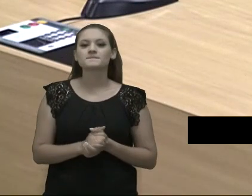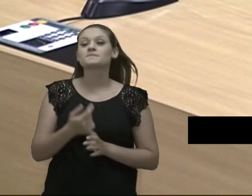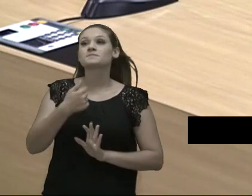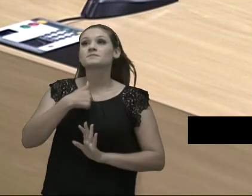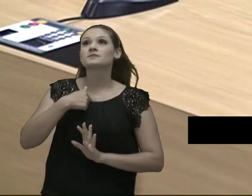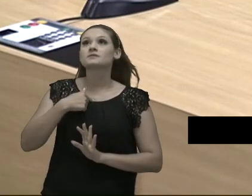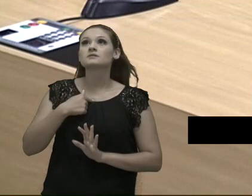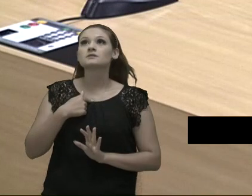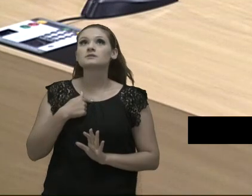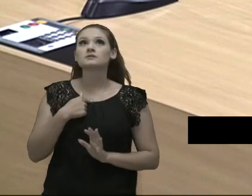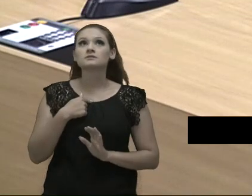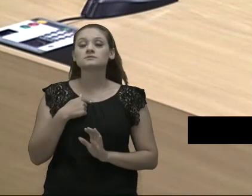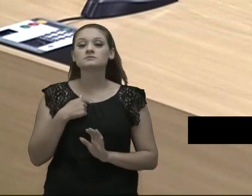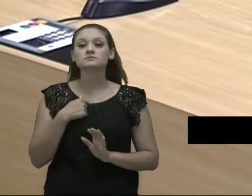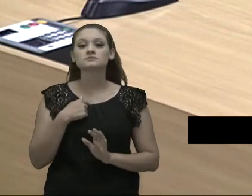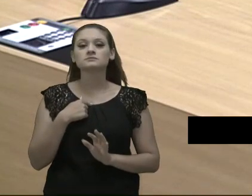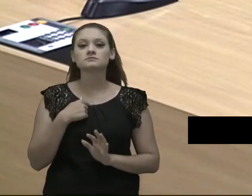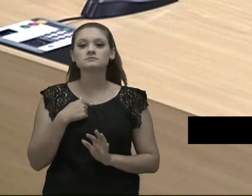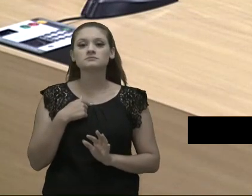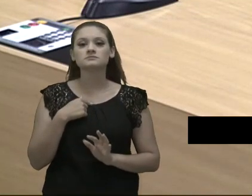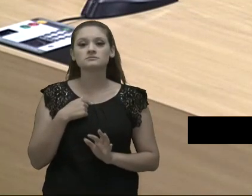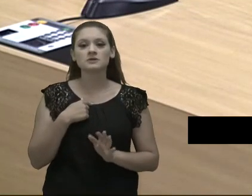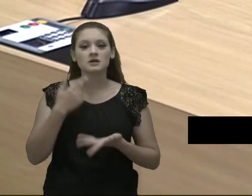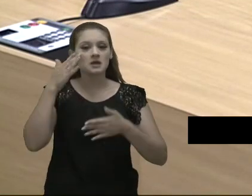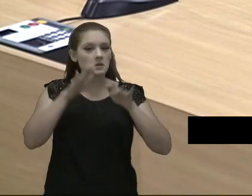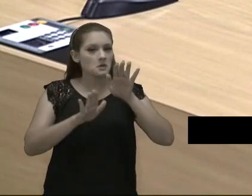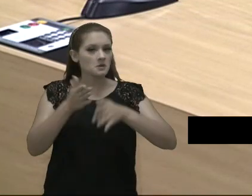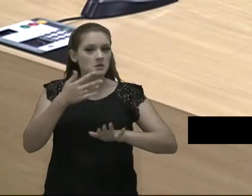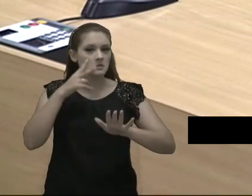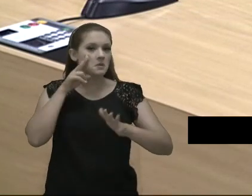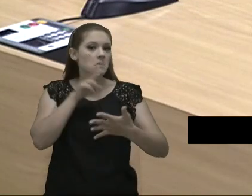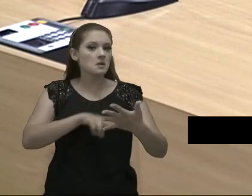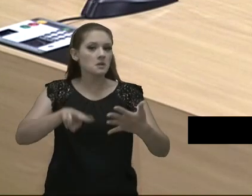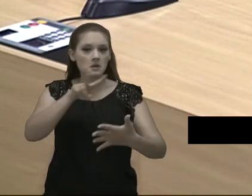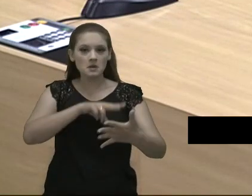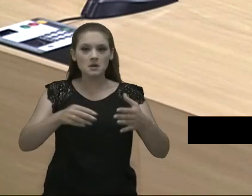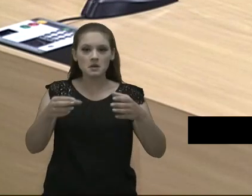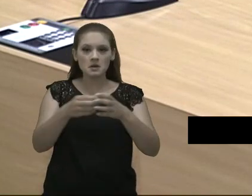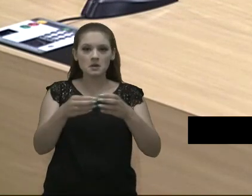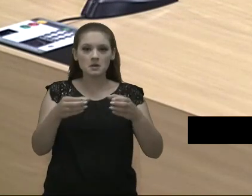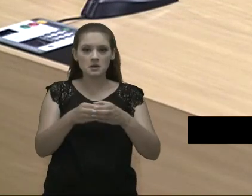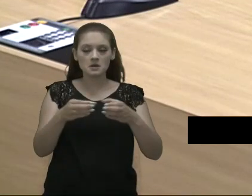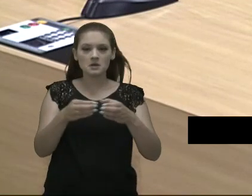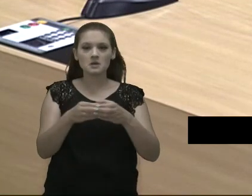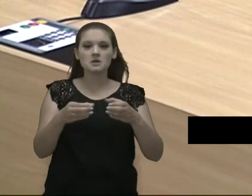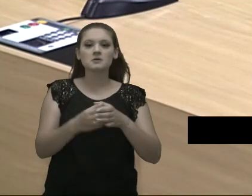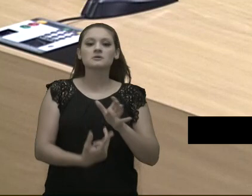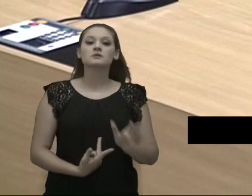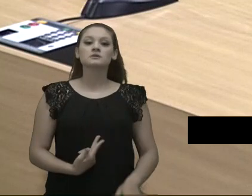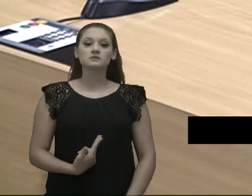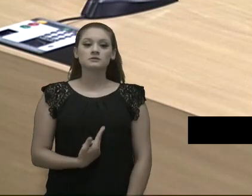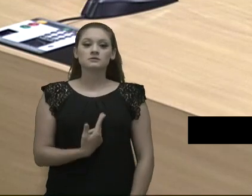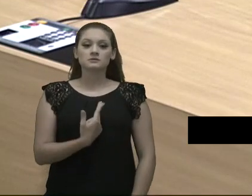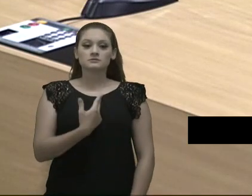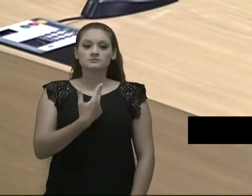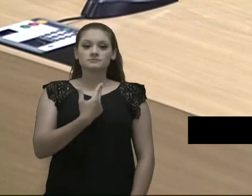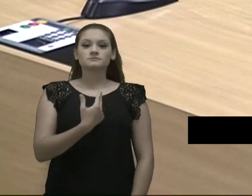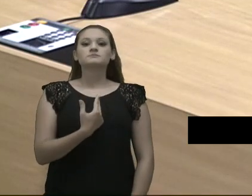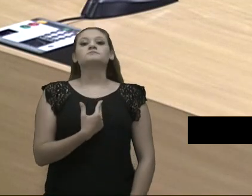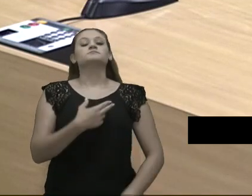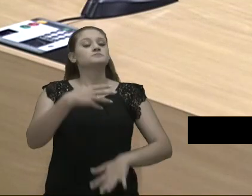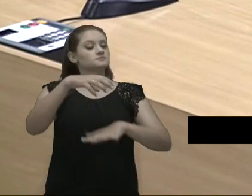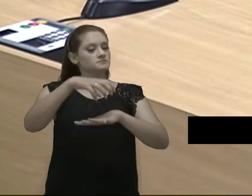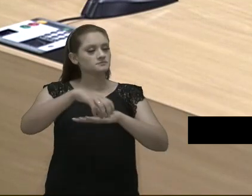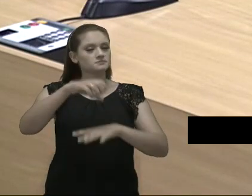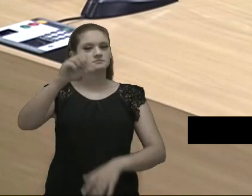Eu faço algumas avaliações quando a equipe de cirurgia, como eu já disse ao senhor, do San Marino não pode ir